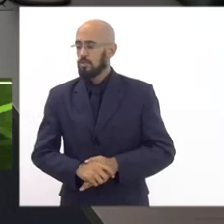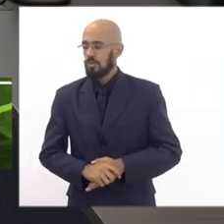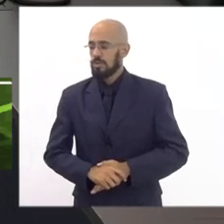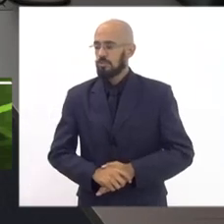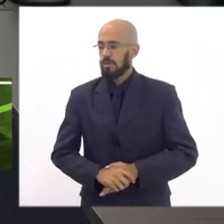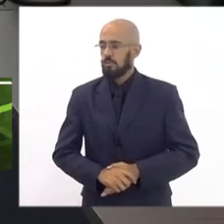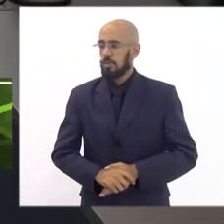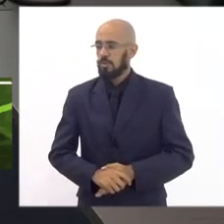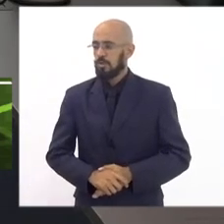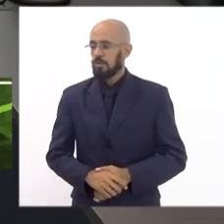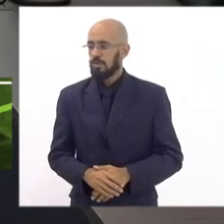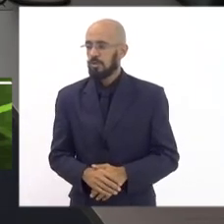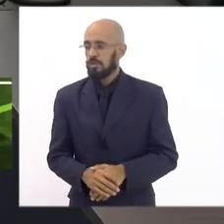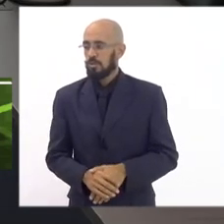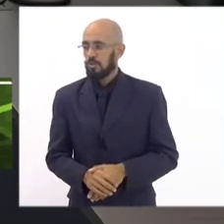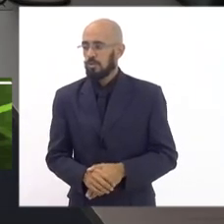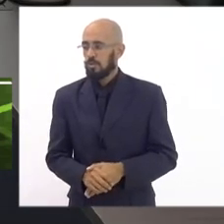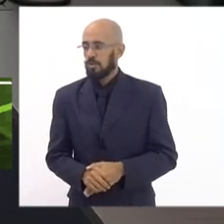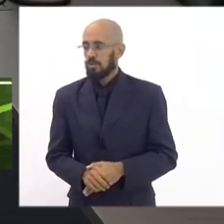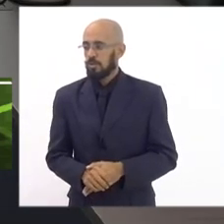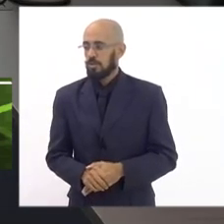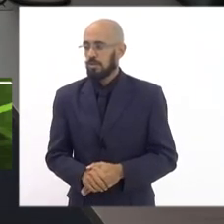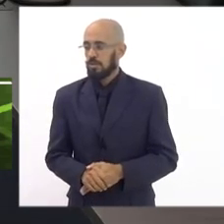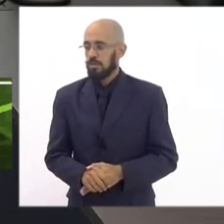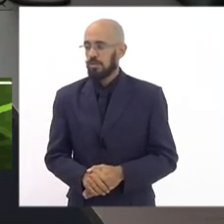Com esse nome tem que ser Maria